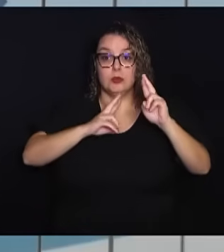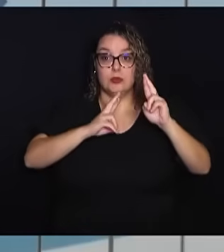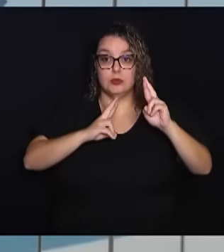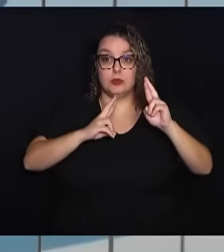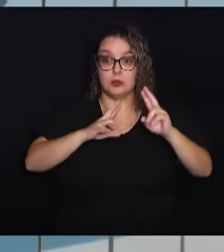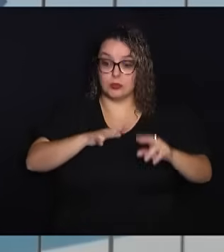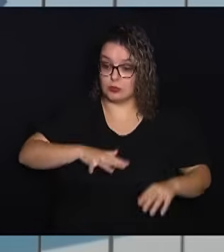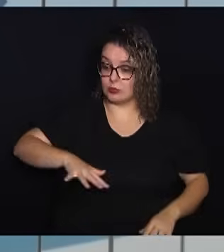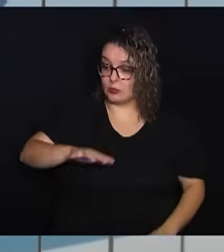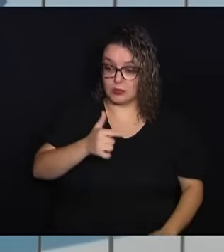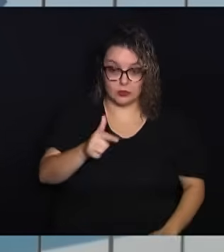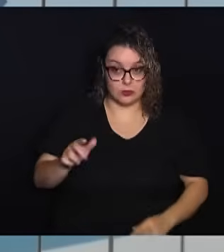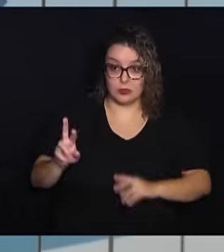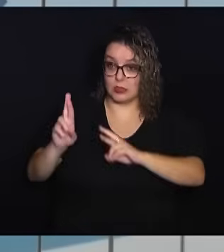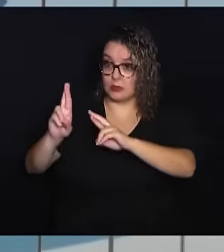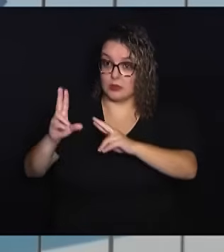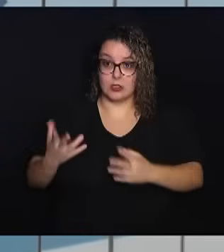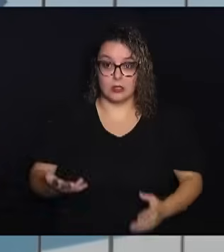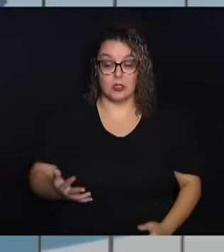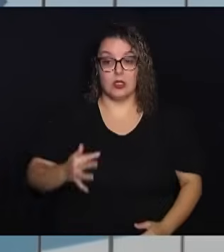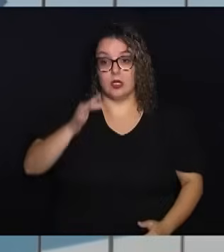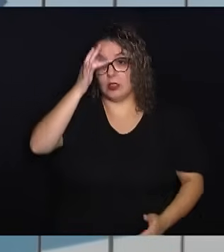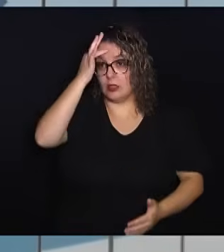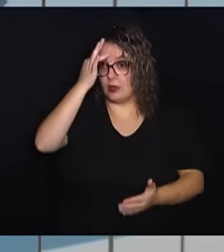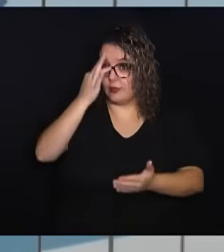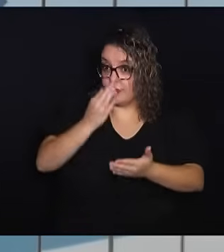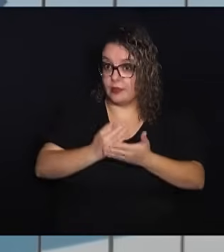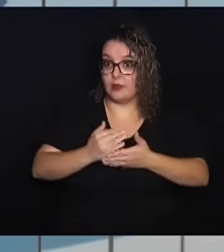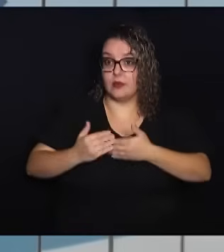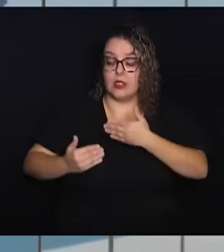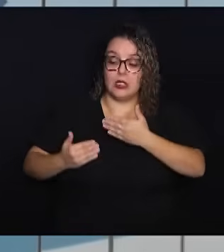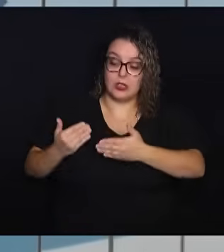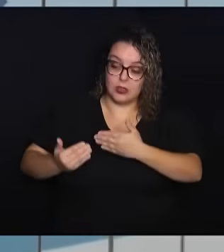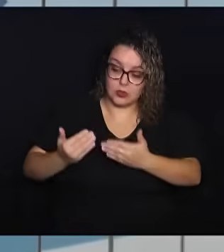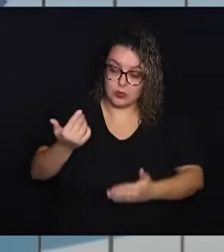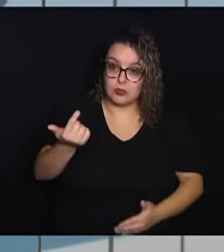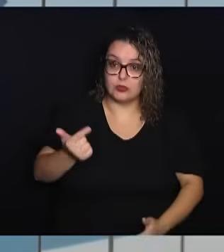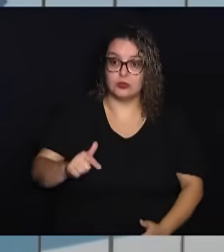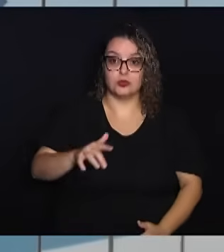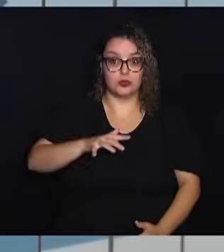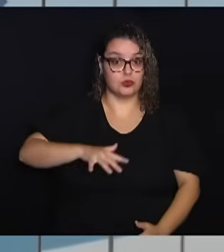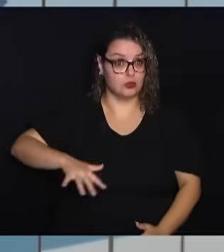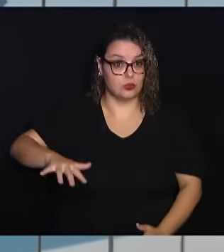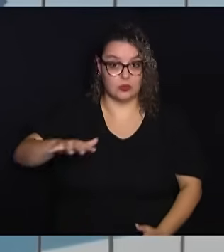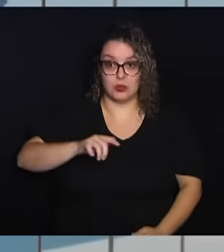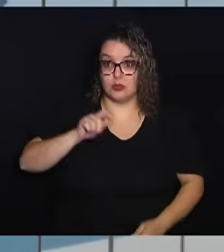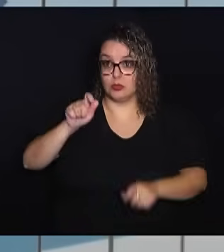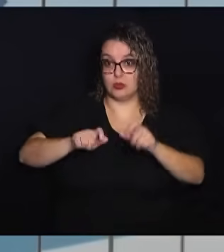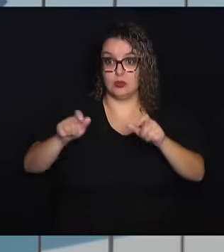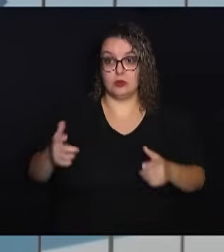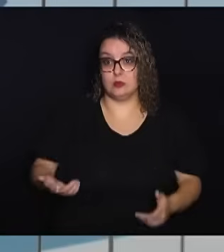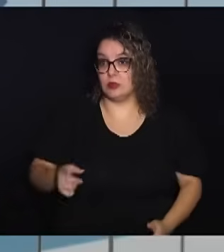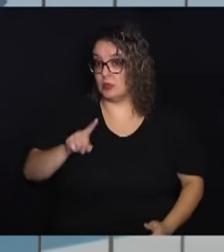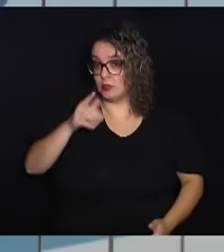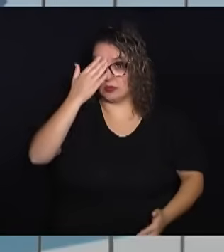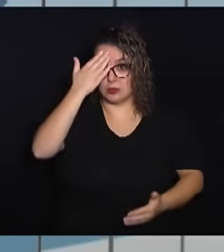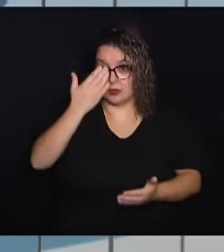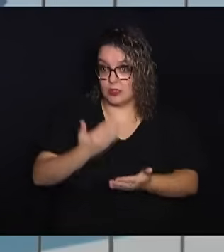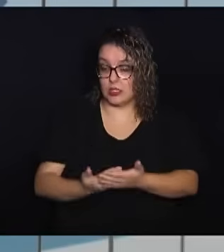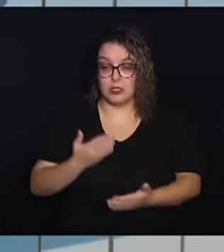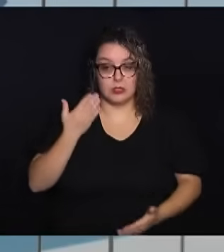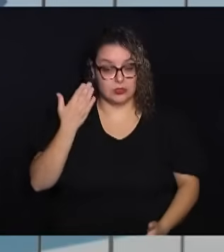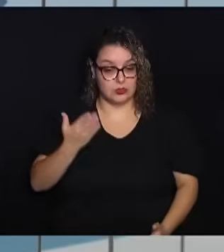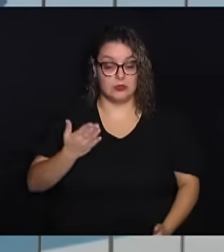sem esperança, a fé, ela faz você prosseguir num cenário onde as pessoas não acreditam em